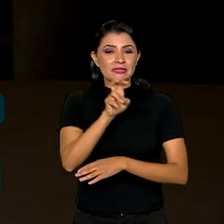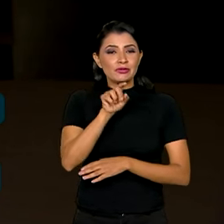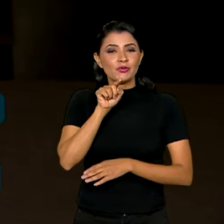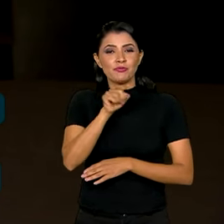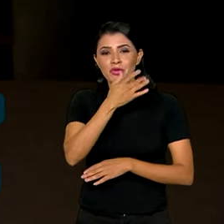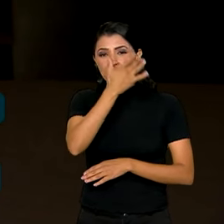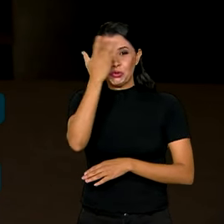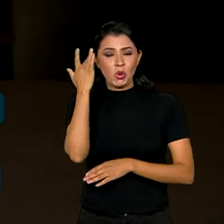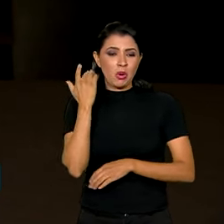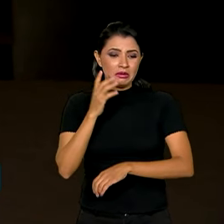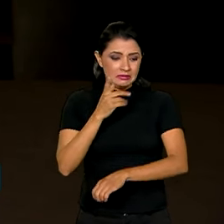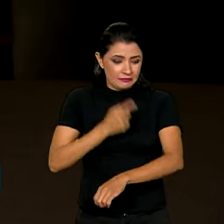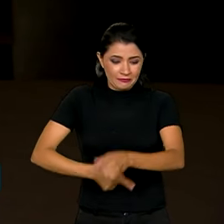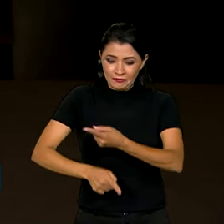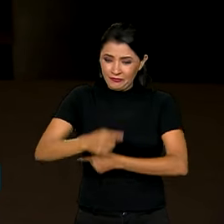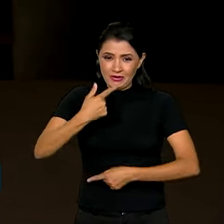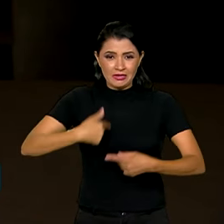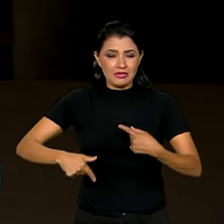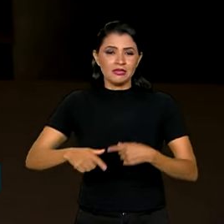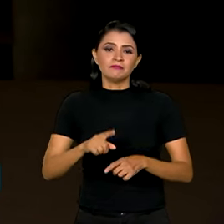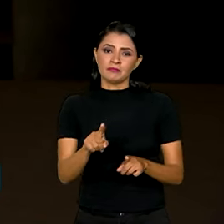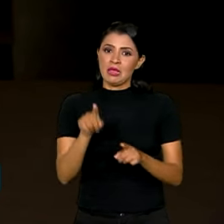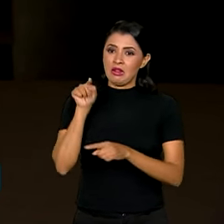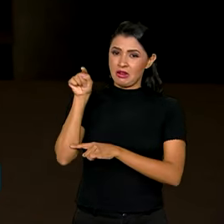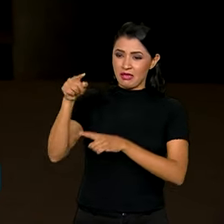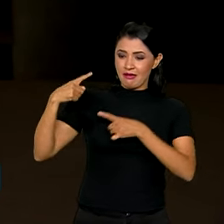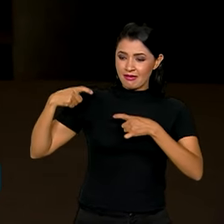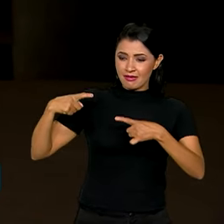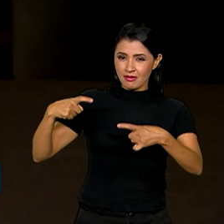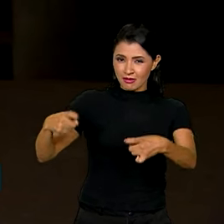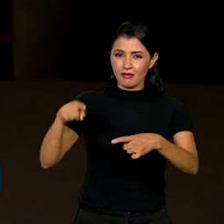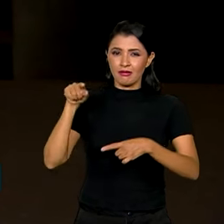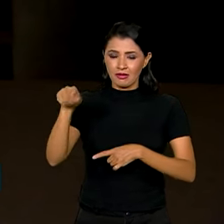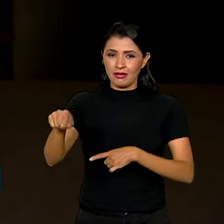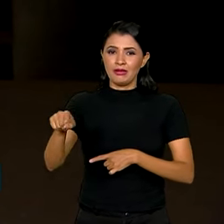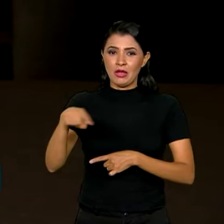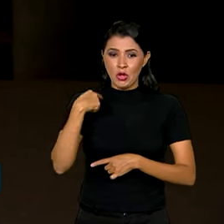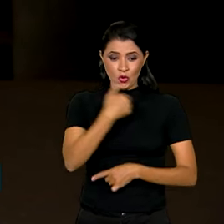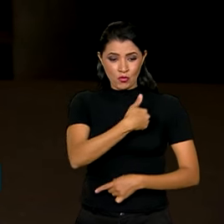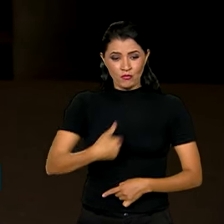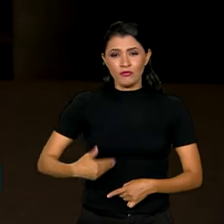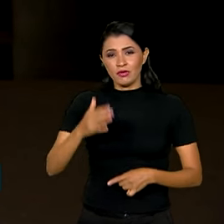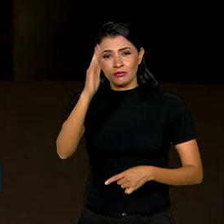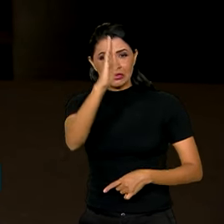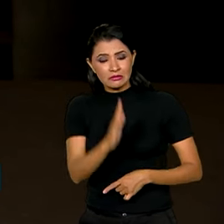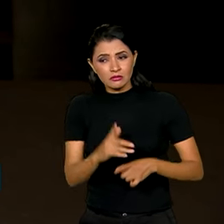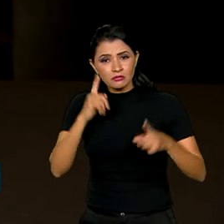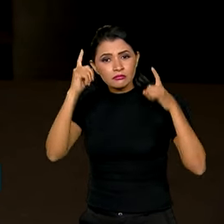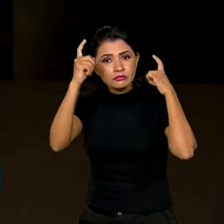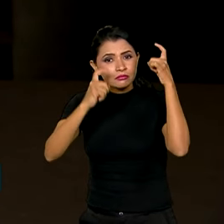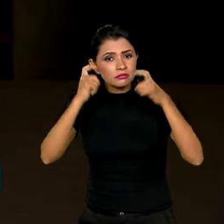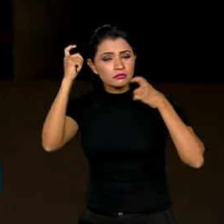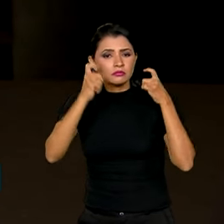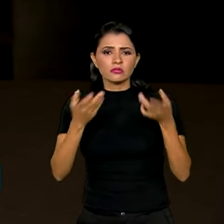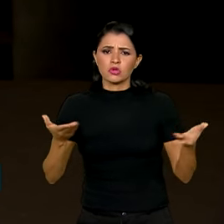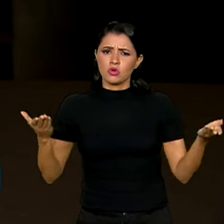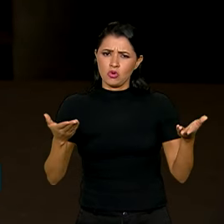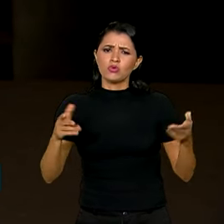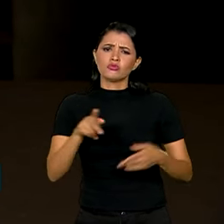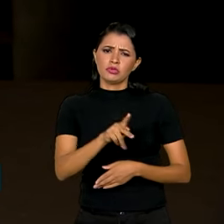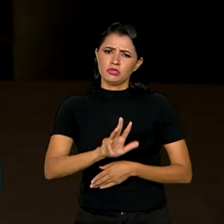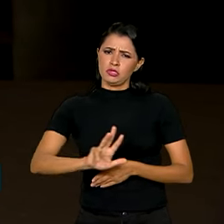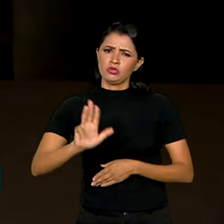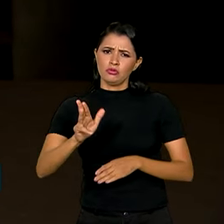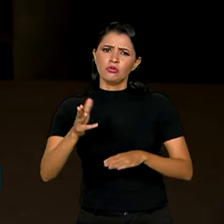feridas. Este conflito no Oriente Médio tem preocupado o governo brasileiro. Hoje, o presidente Lula publicou nas redes